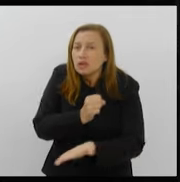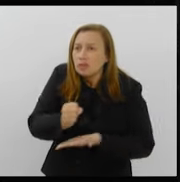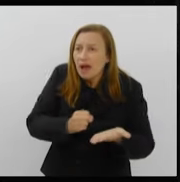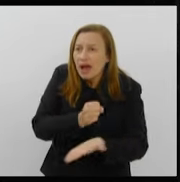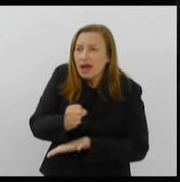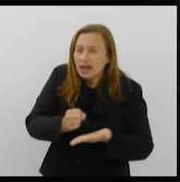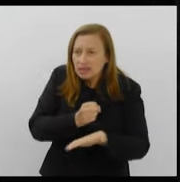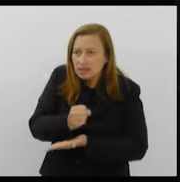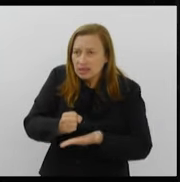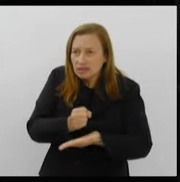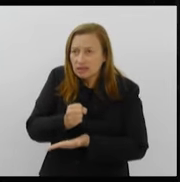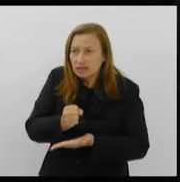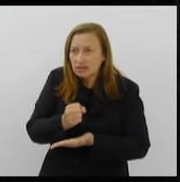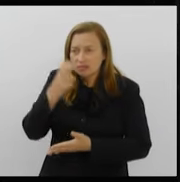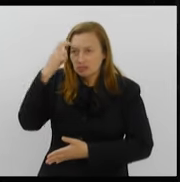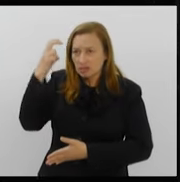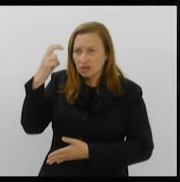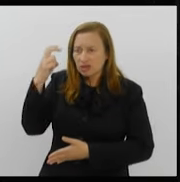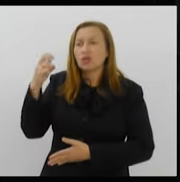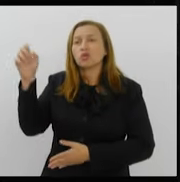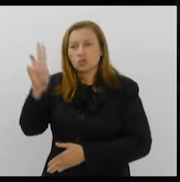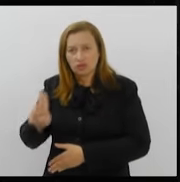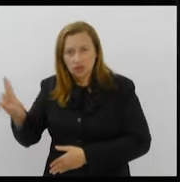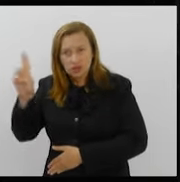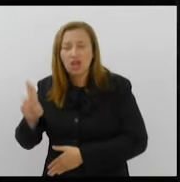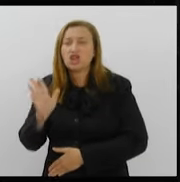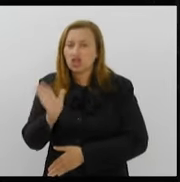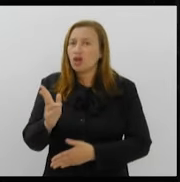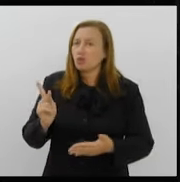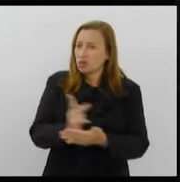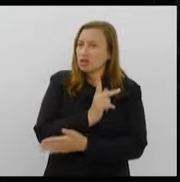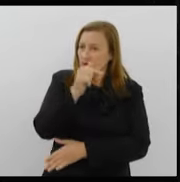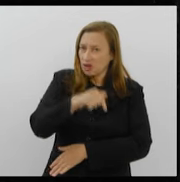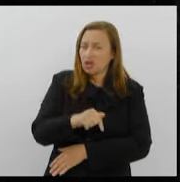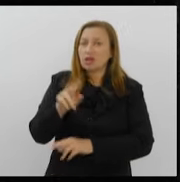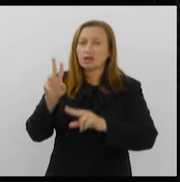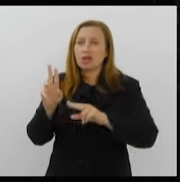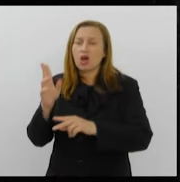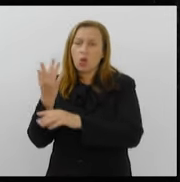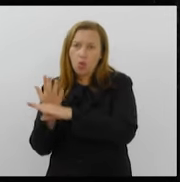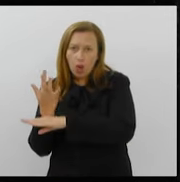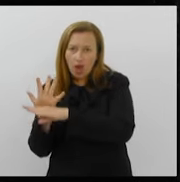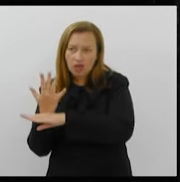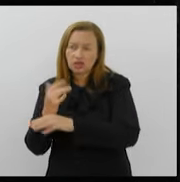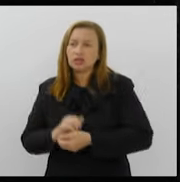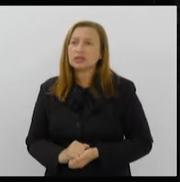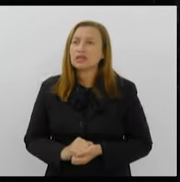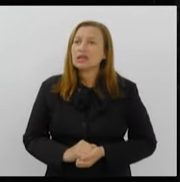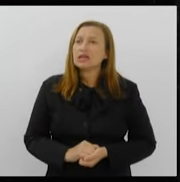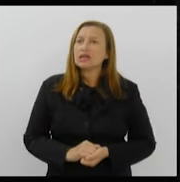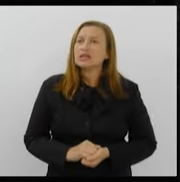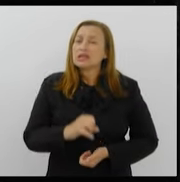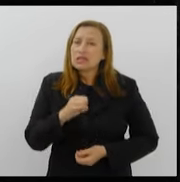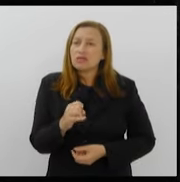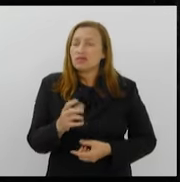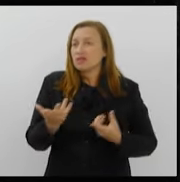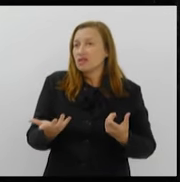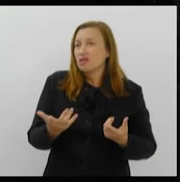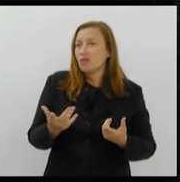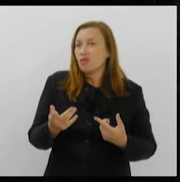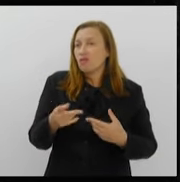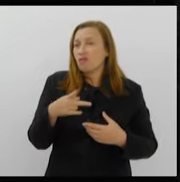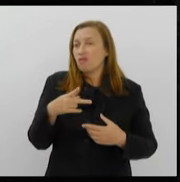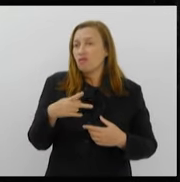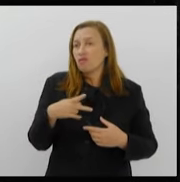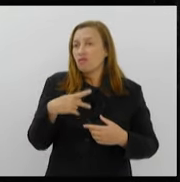numa universidade, como já aconteceu aqui na UERJ. Se você trata a religião,